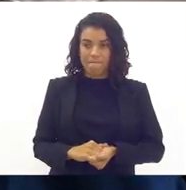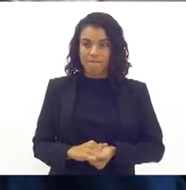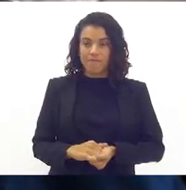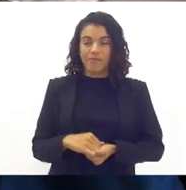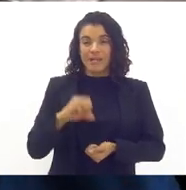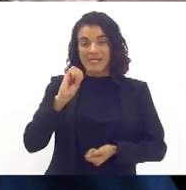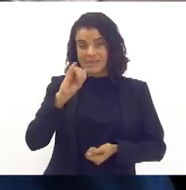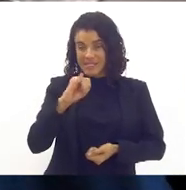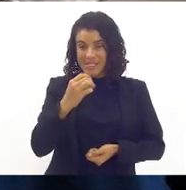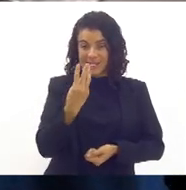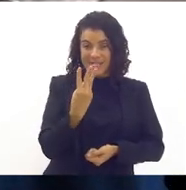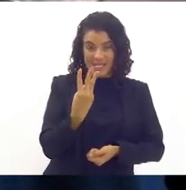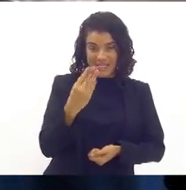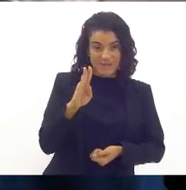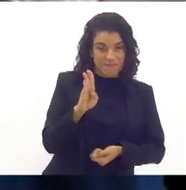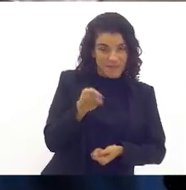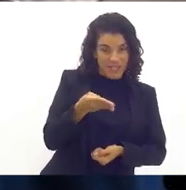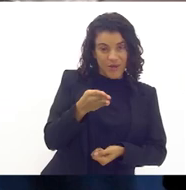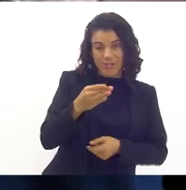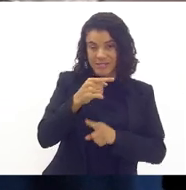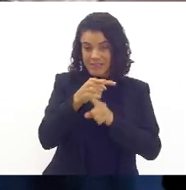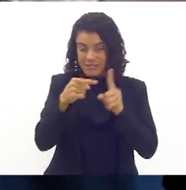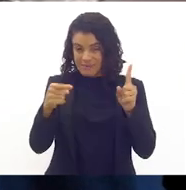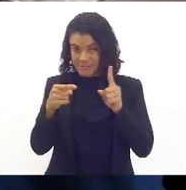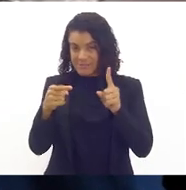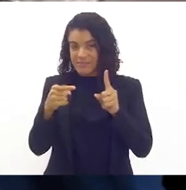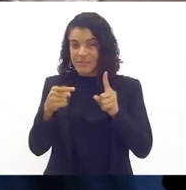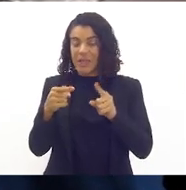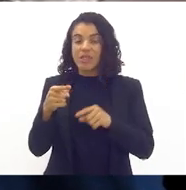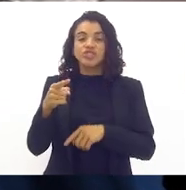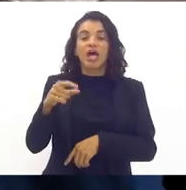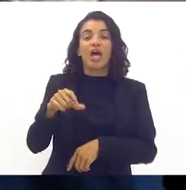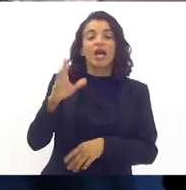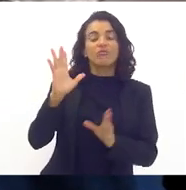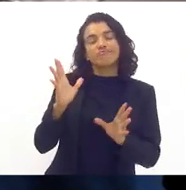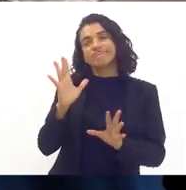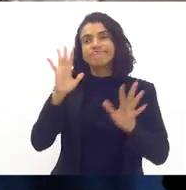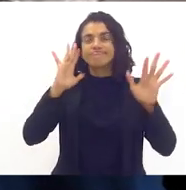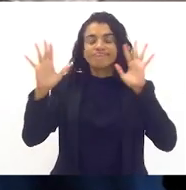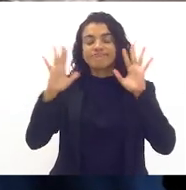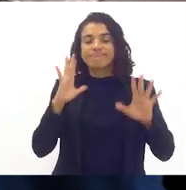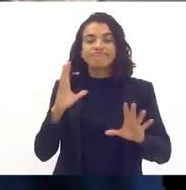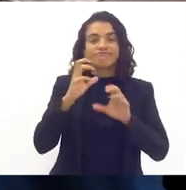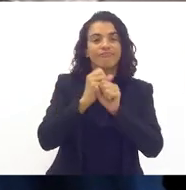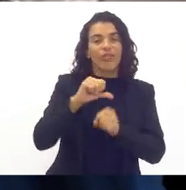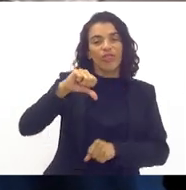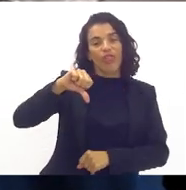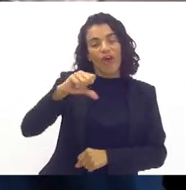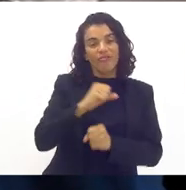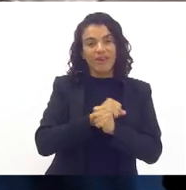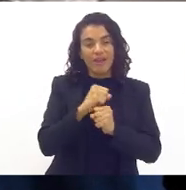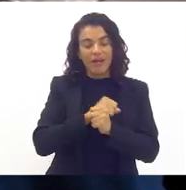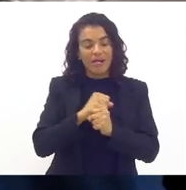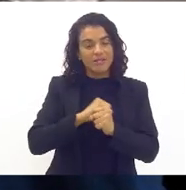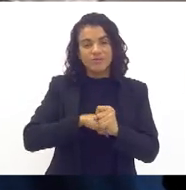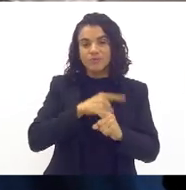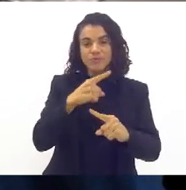fosse 3 bilhões e meio, quando chegar lá no nono ano, basta multiplicar mais ou